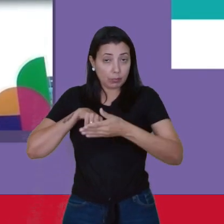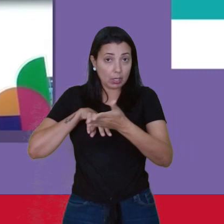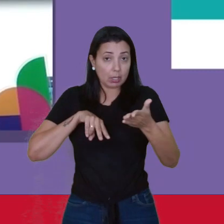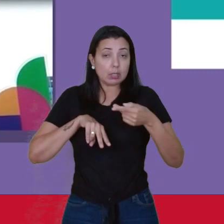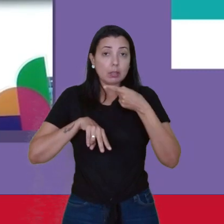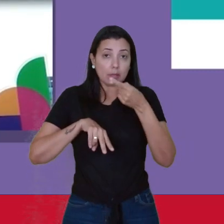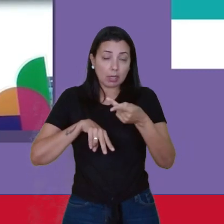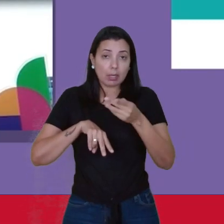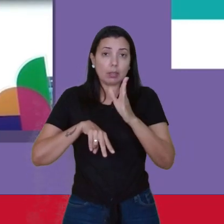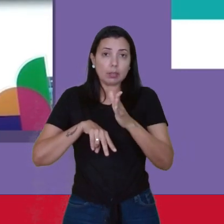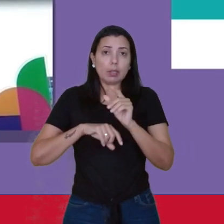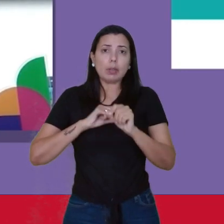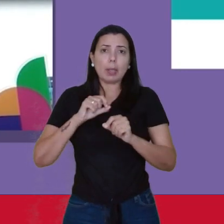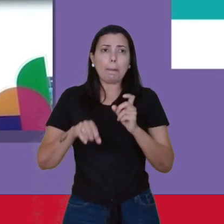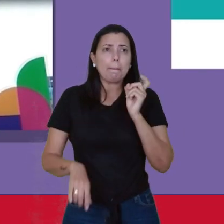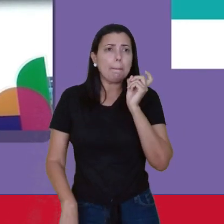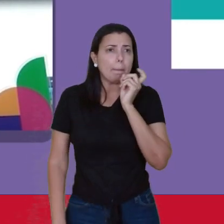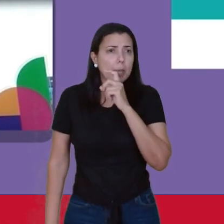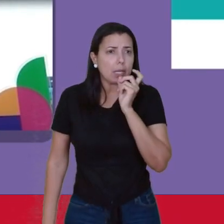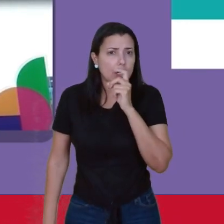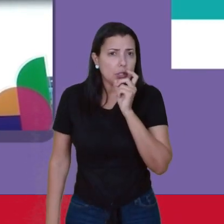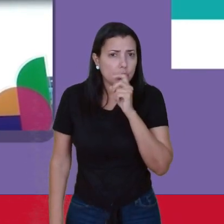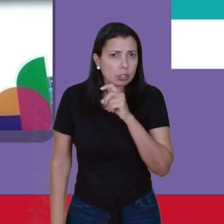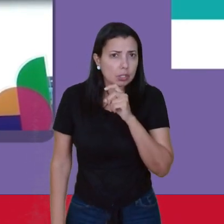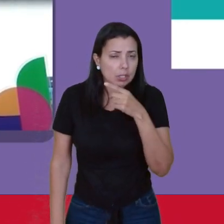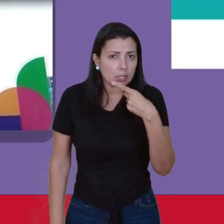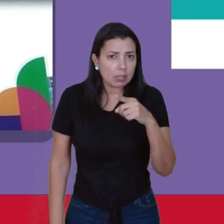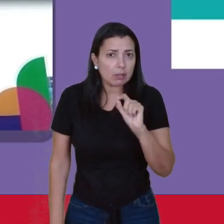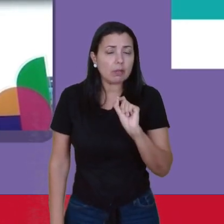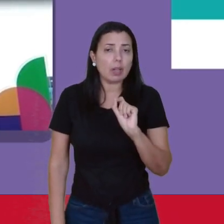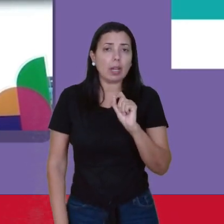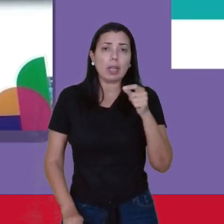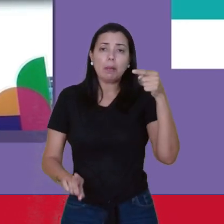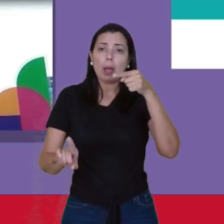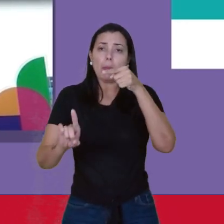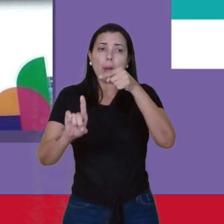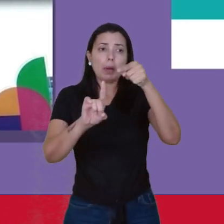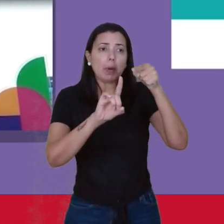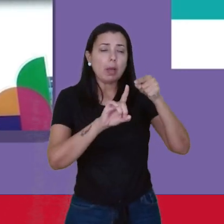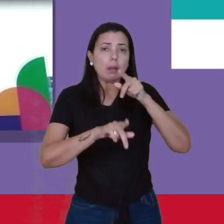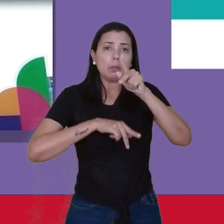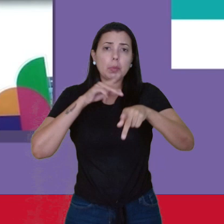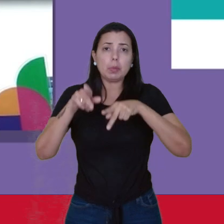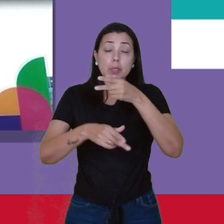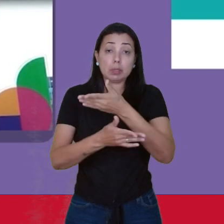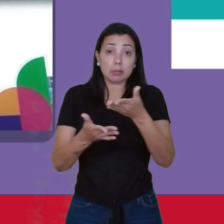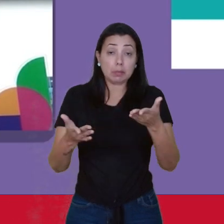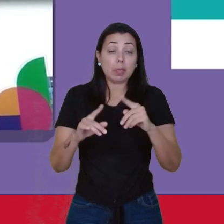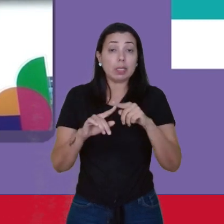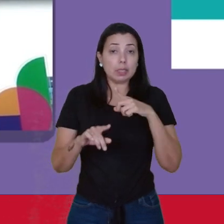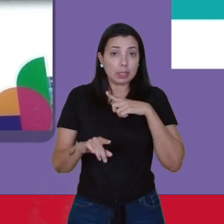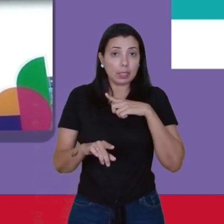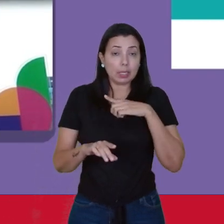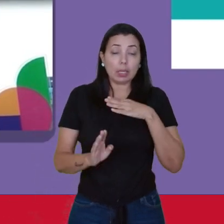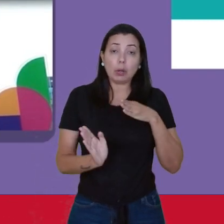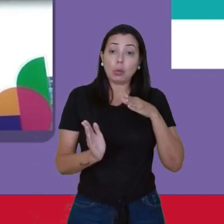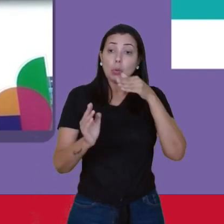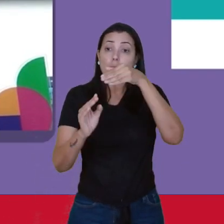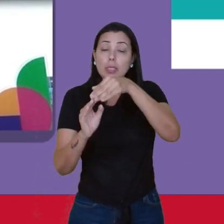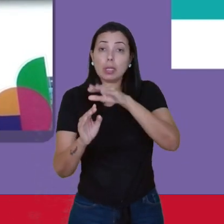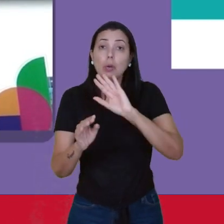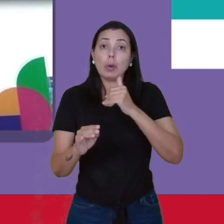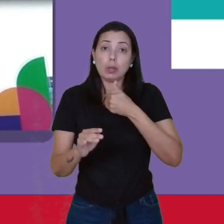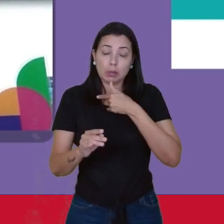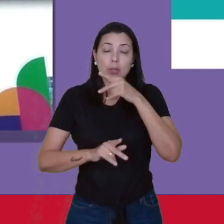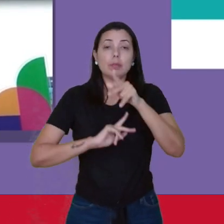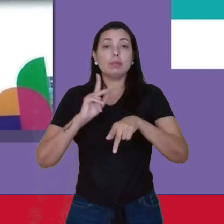uma mentira que vai atingir diversas populações, mas que tem como central a nossa